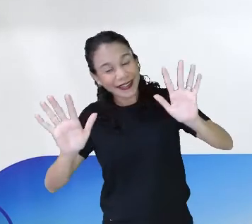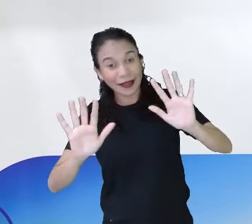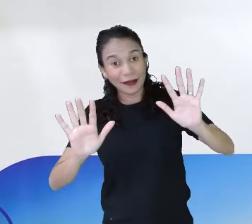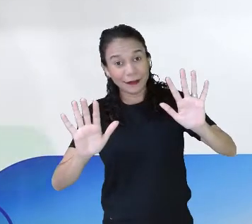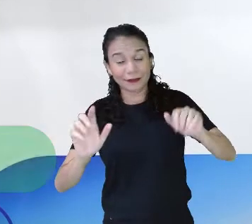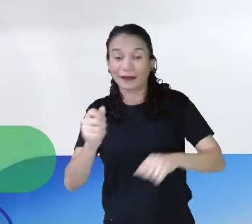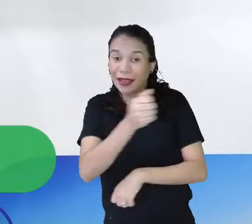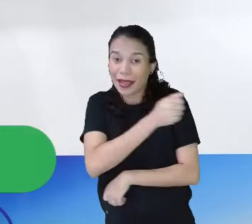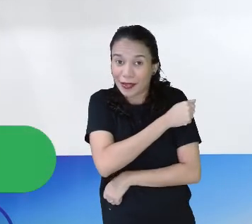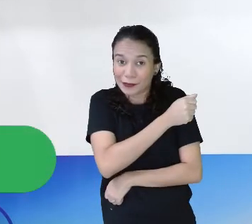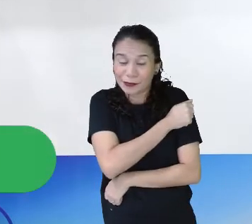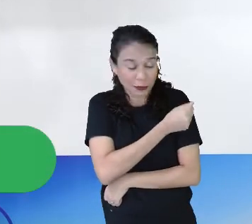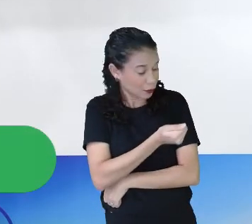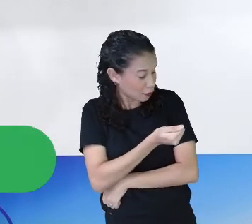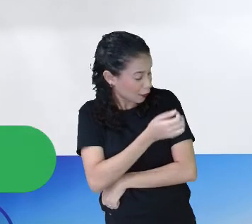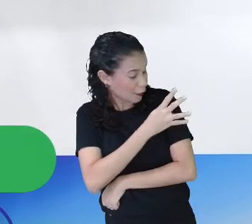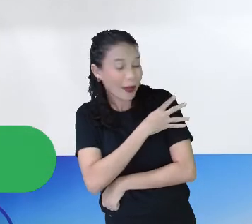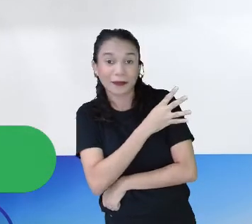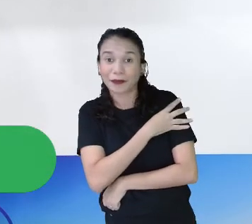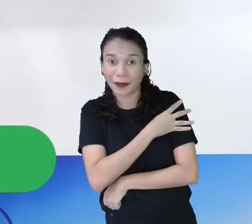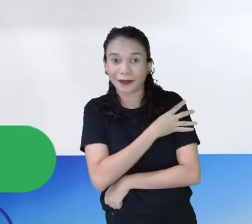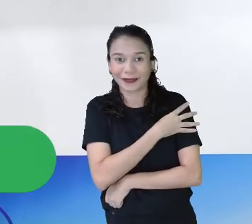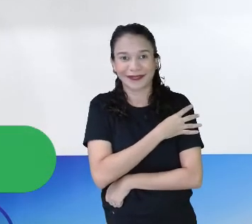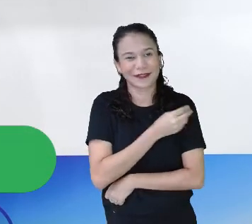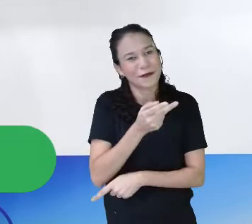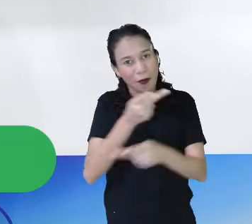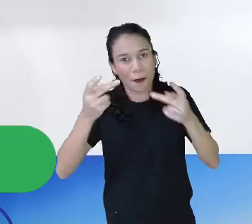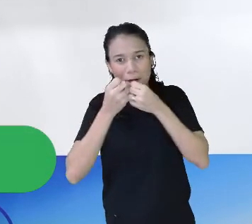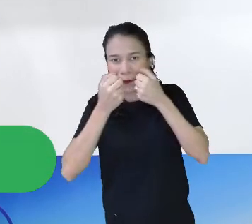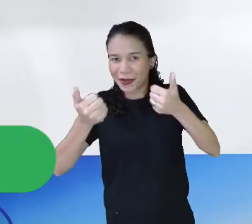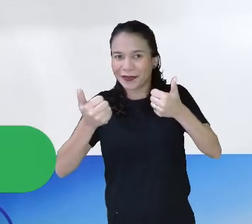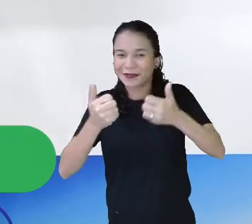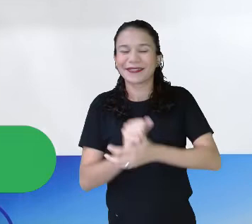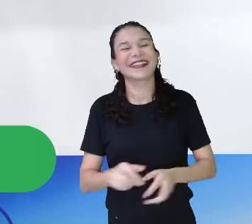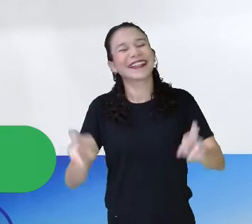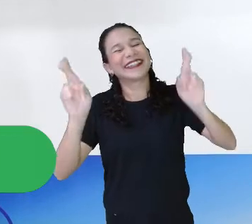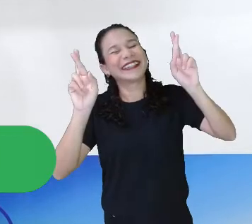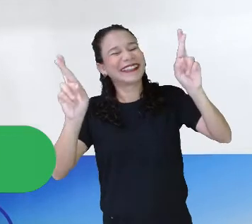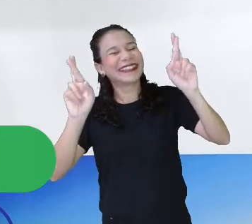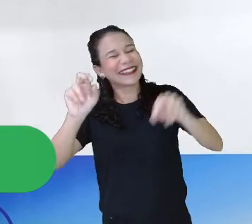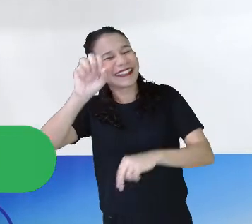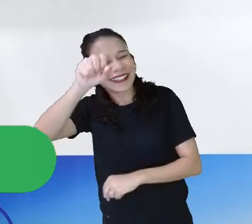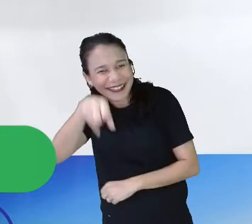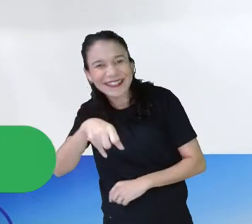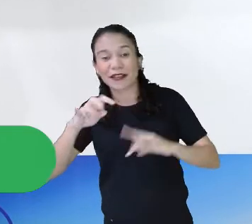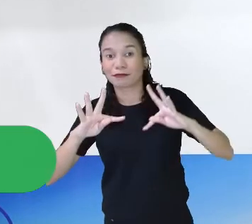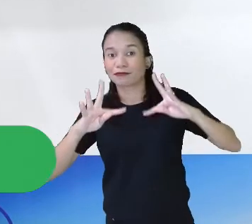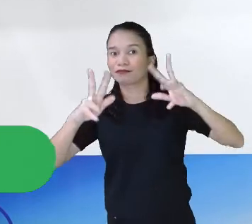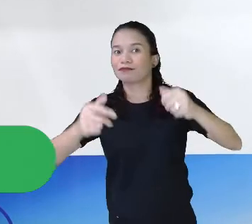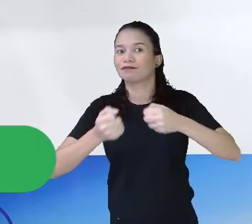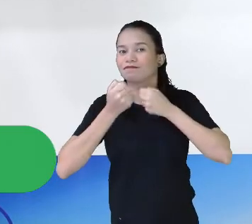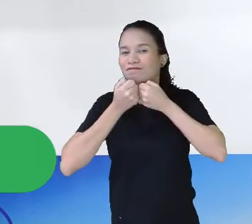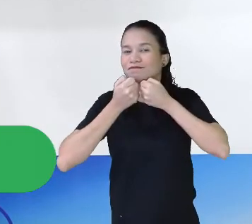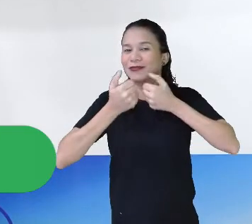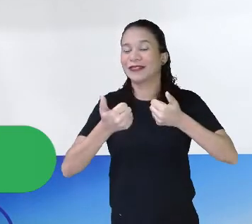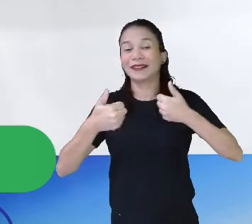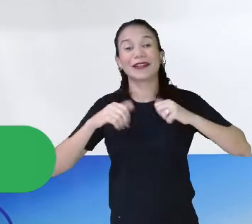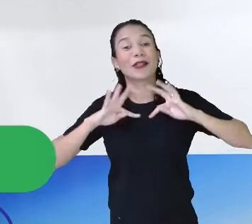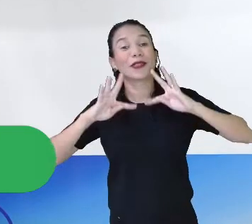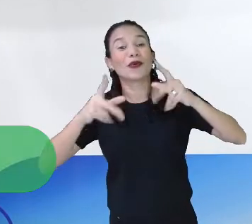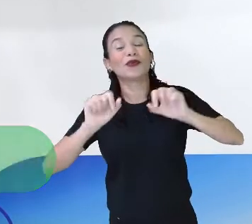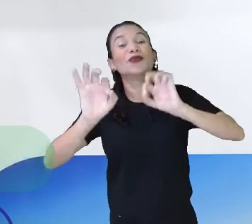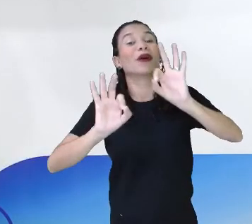Olá, estudantes do quarto ano, Acelera, como vocês estão? Espero que estejam todos bem, espero que estejam todos